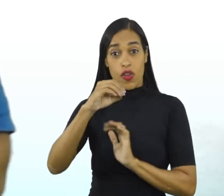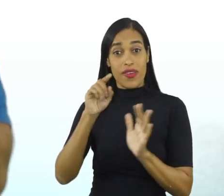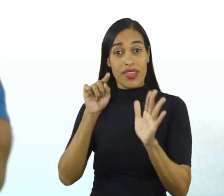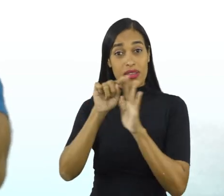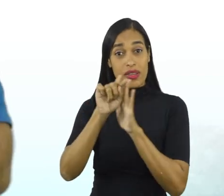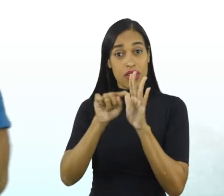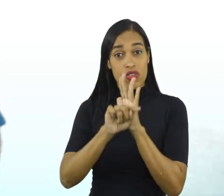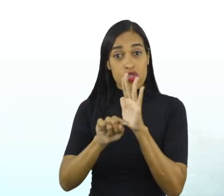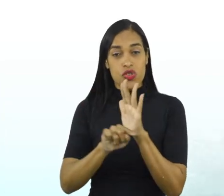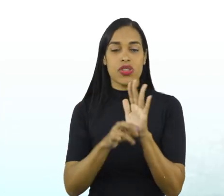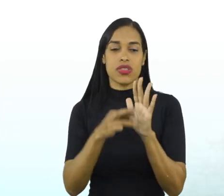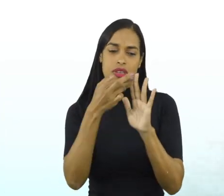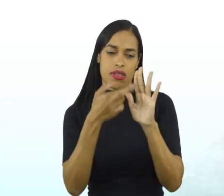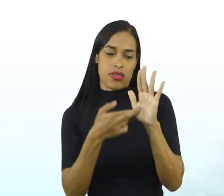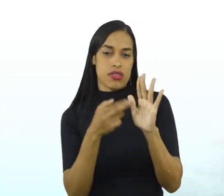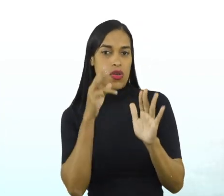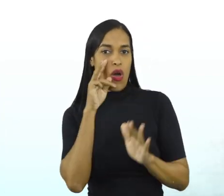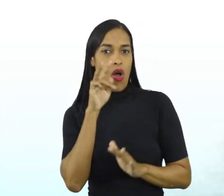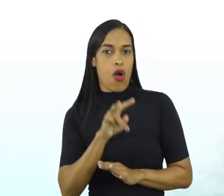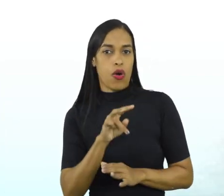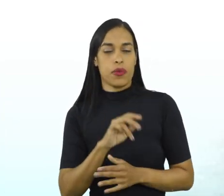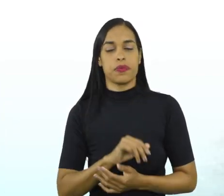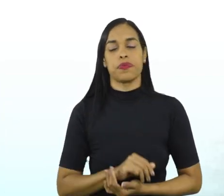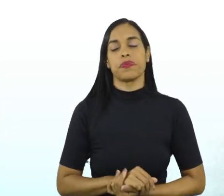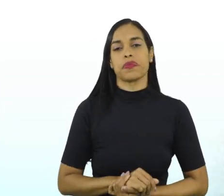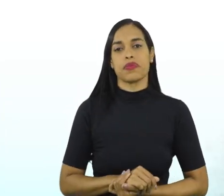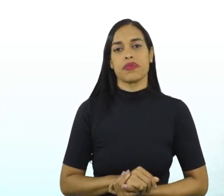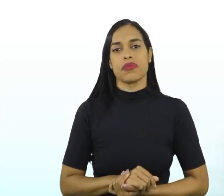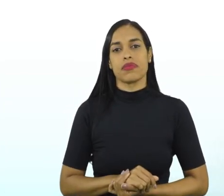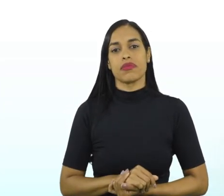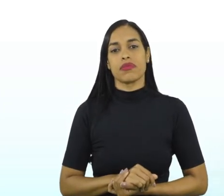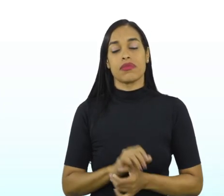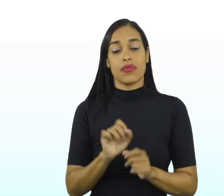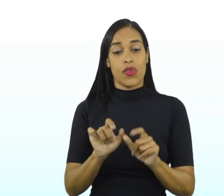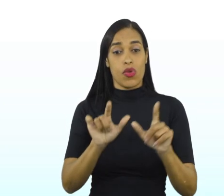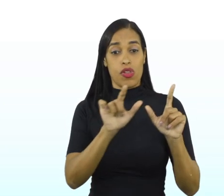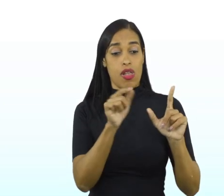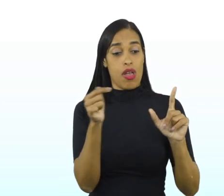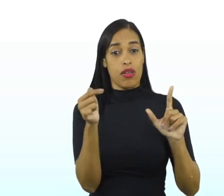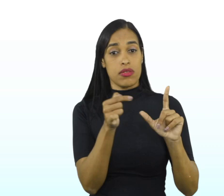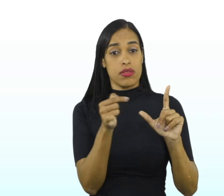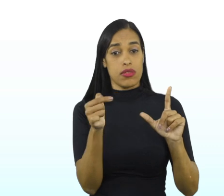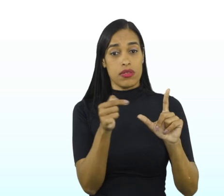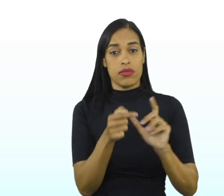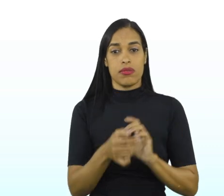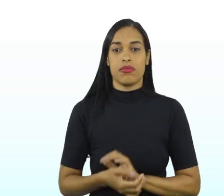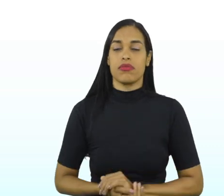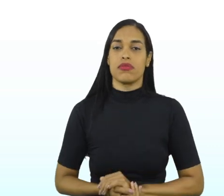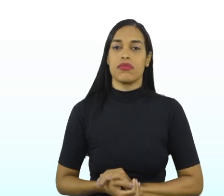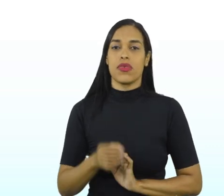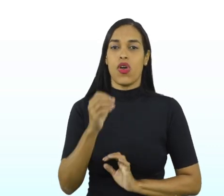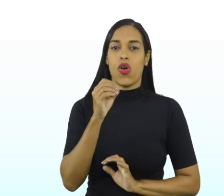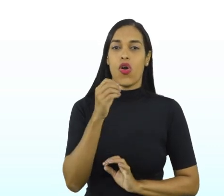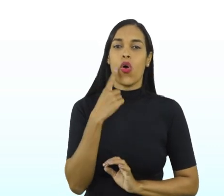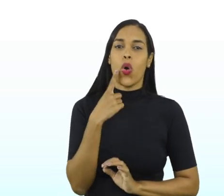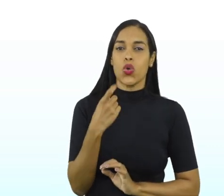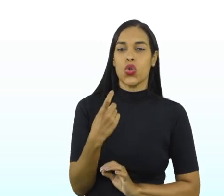redação. Dá uma olhada lá. Passando lá o slide, olha lá, Léo.